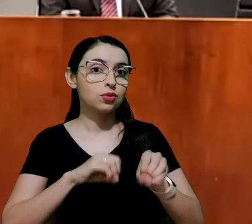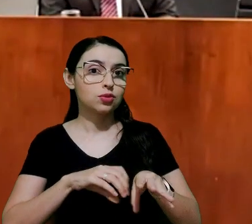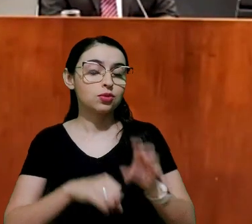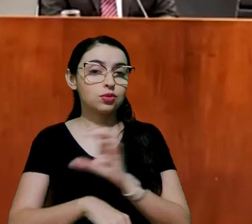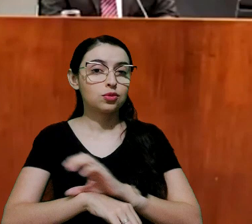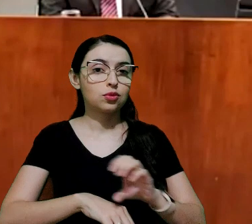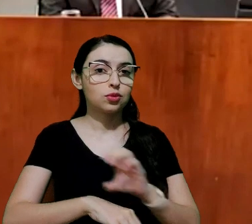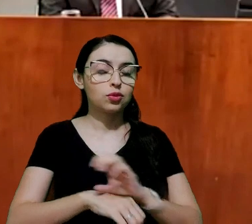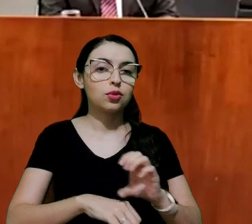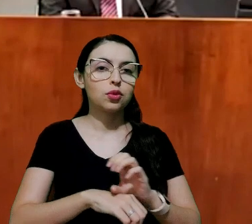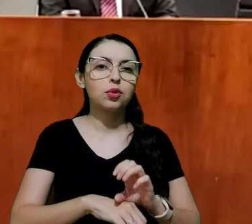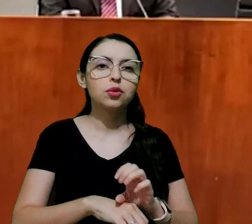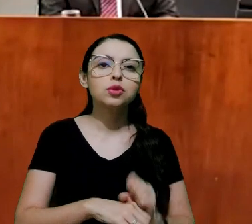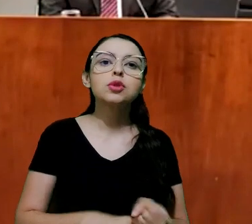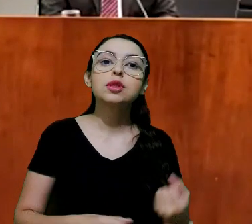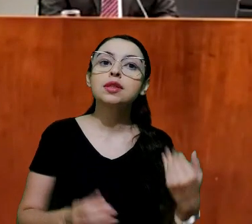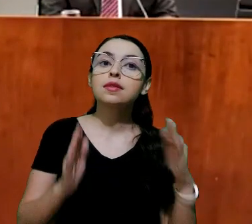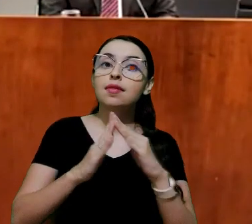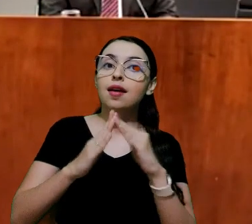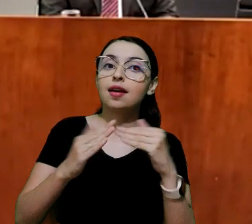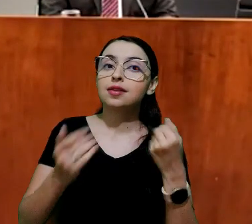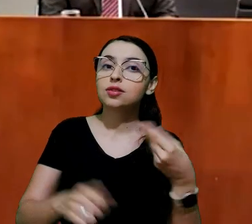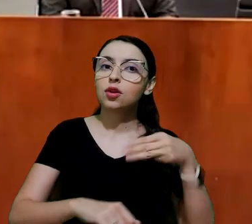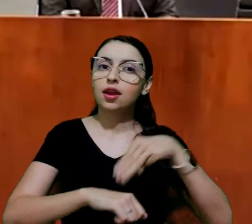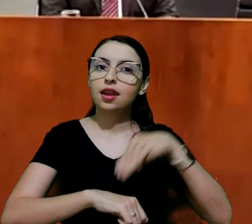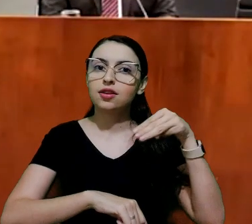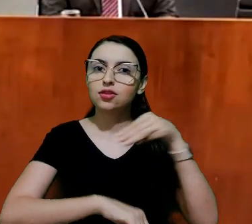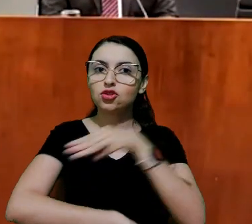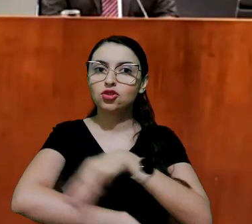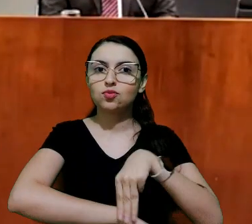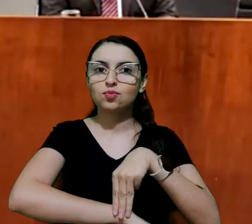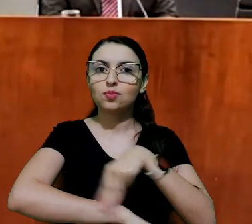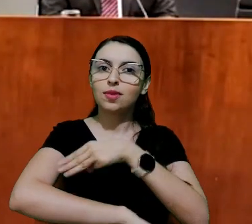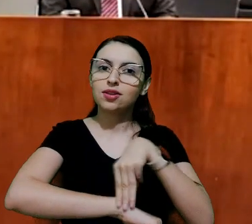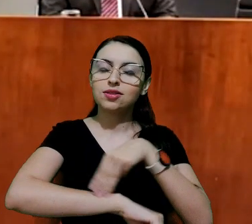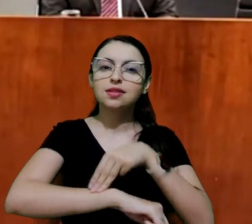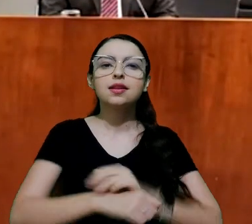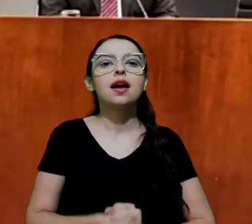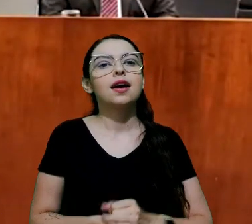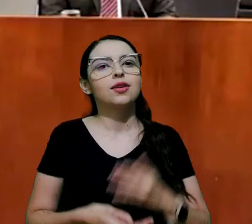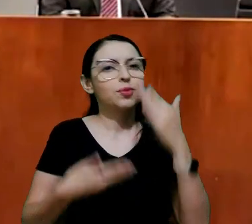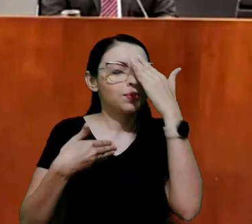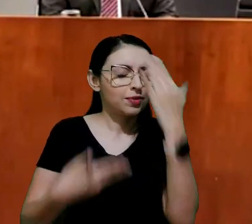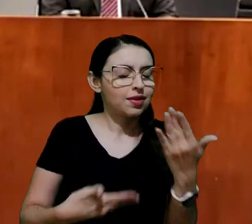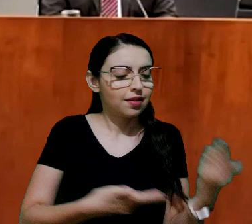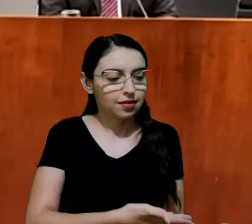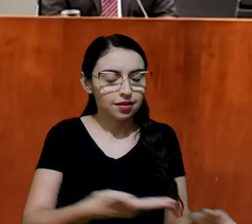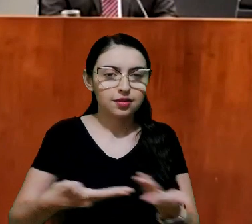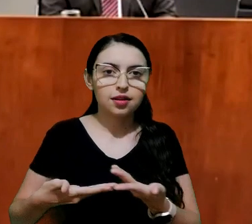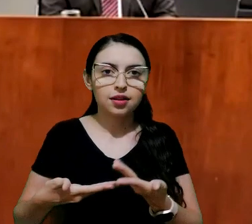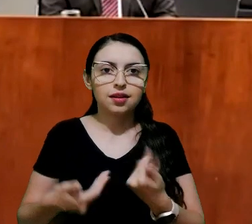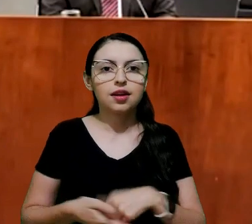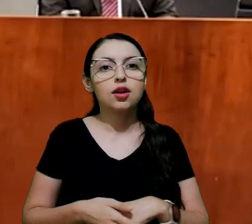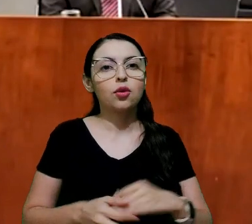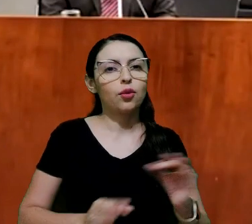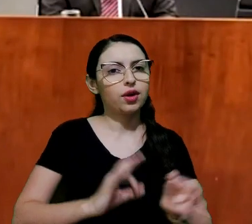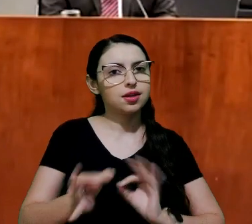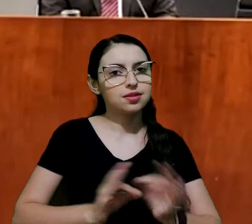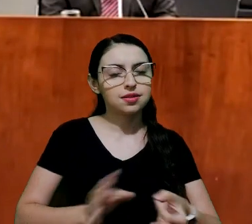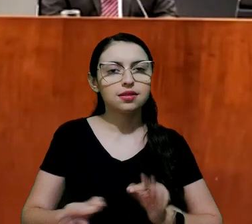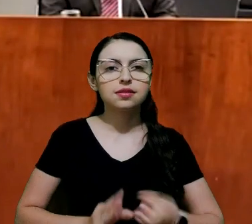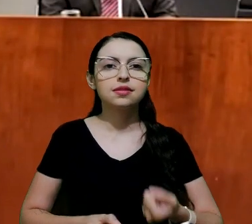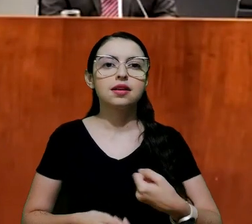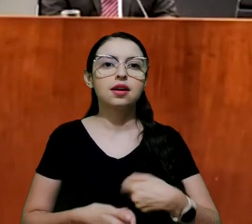Magistrados. Eu cumprimento Vossa Excelência pela realização e pela condução tão ativa que tem exercido como diretor